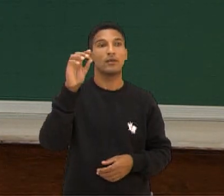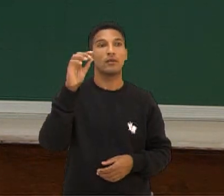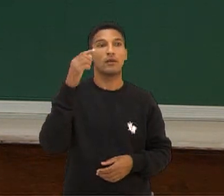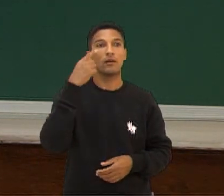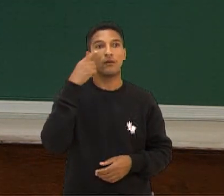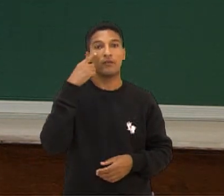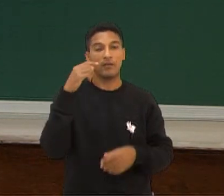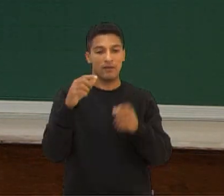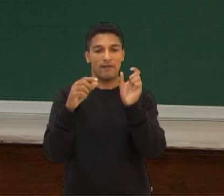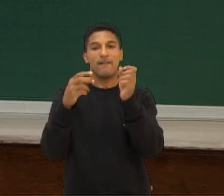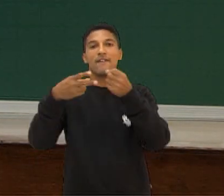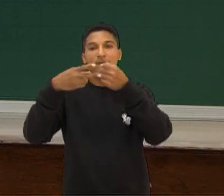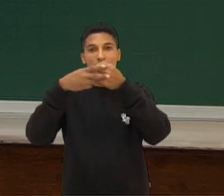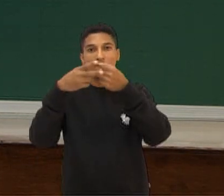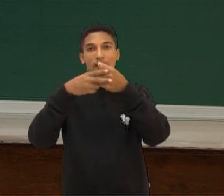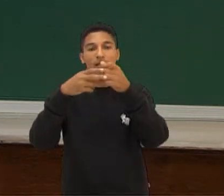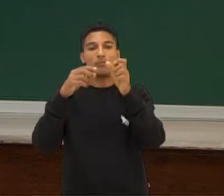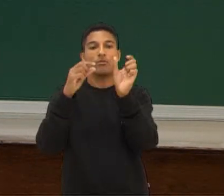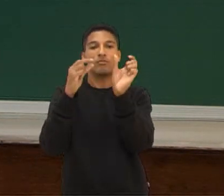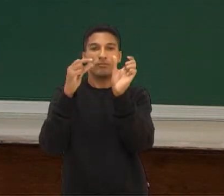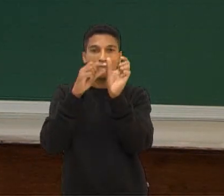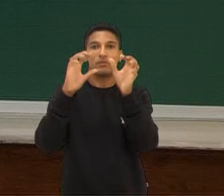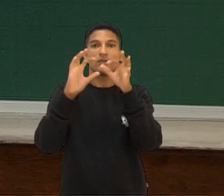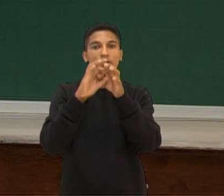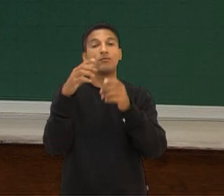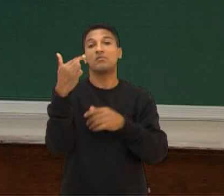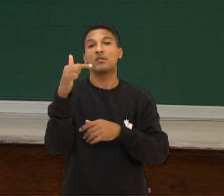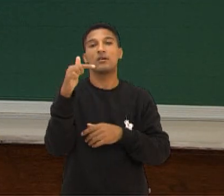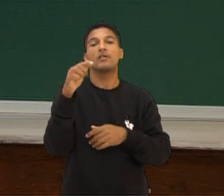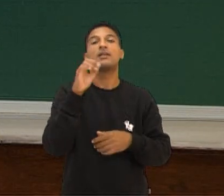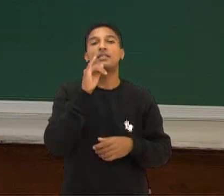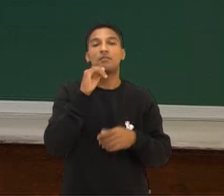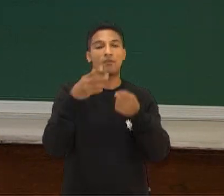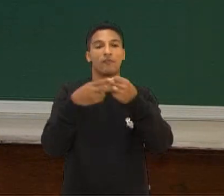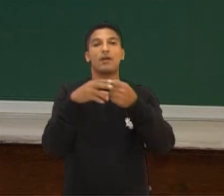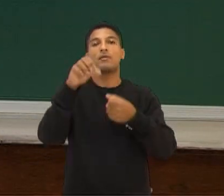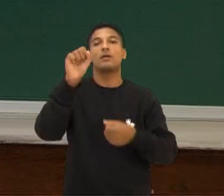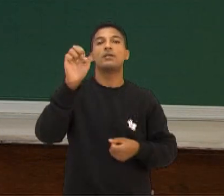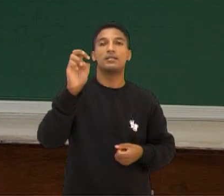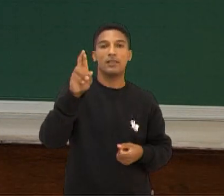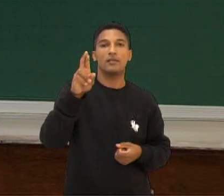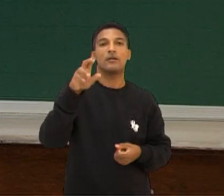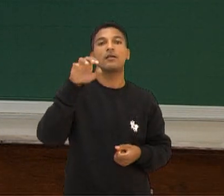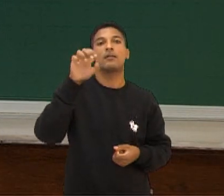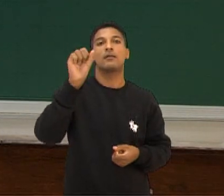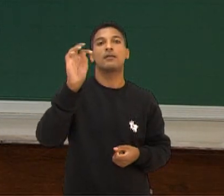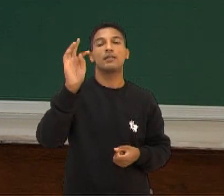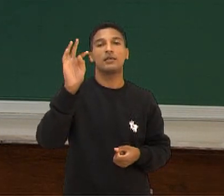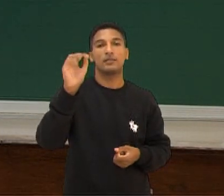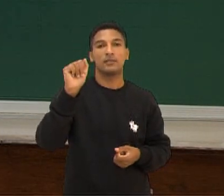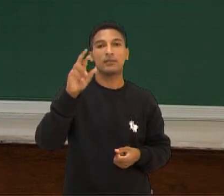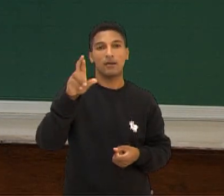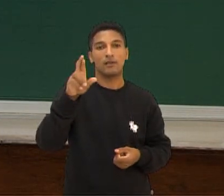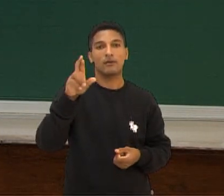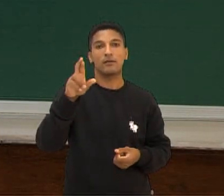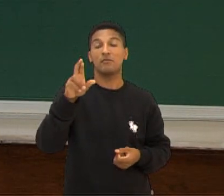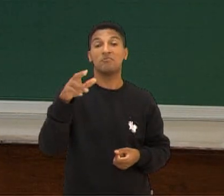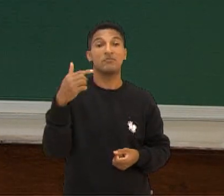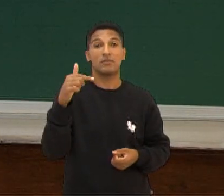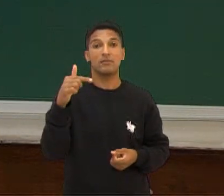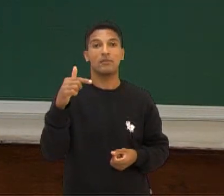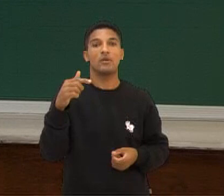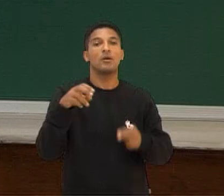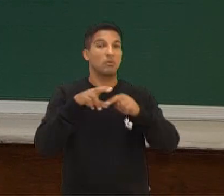o verbo de ligação. Ser, estar, ficar, não aparece. Então, é preciso, gente, ter conhecimento